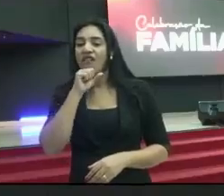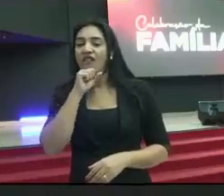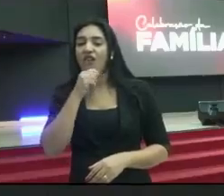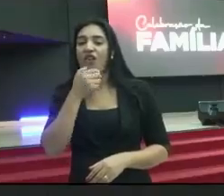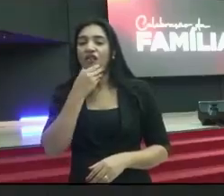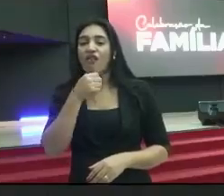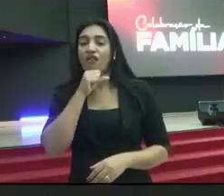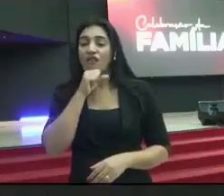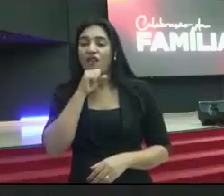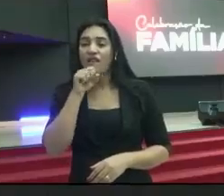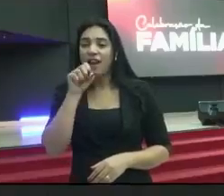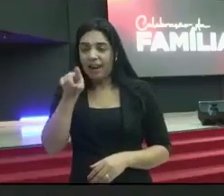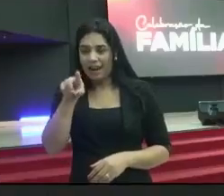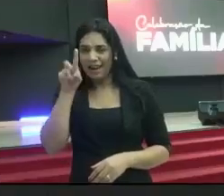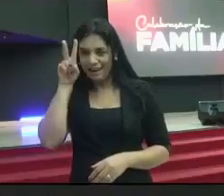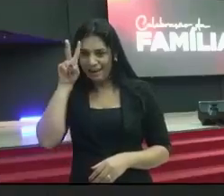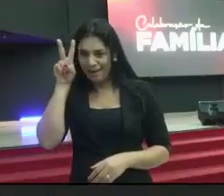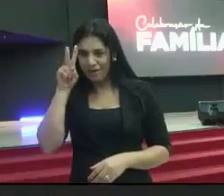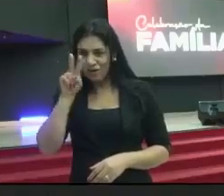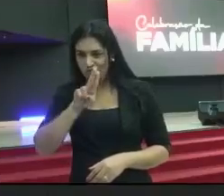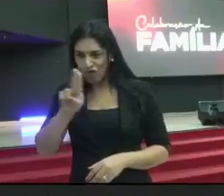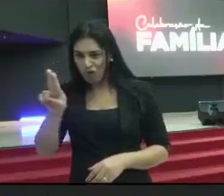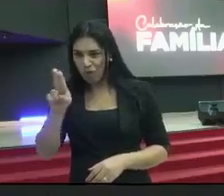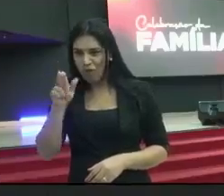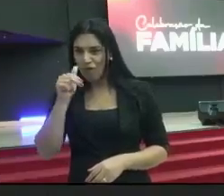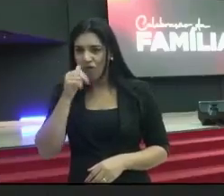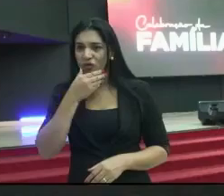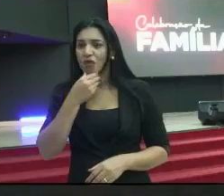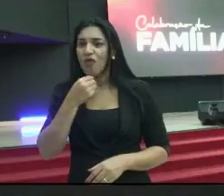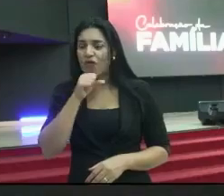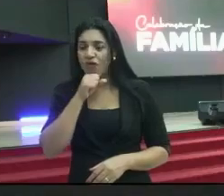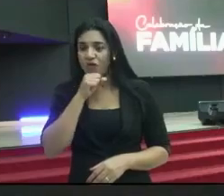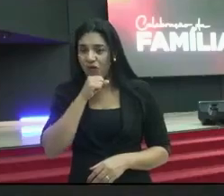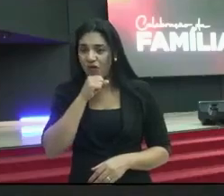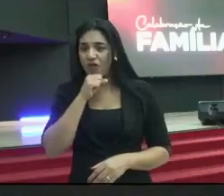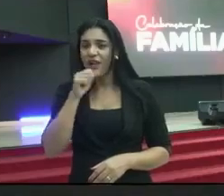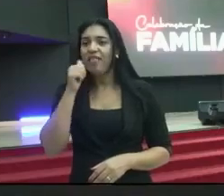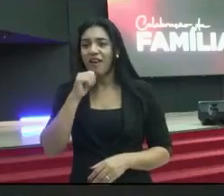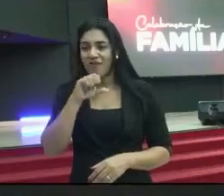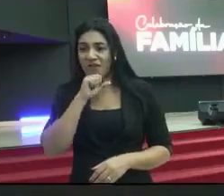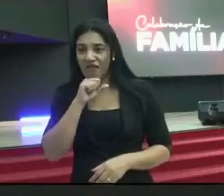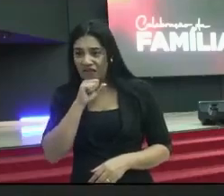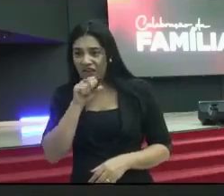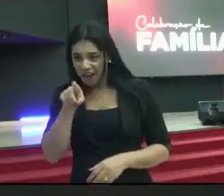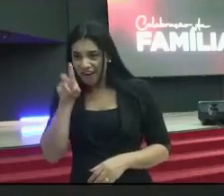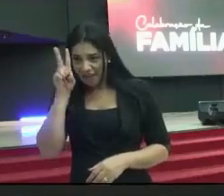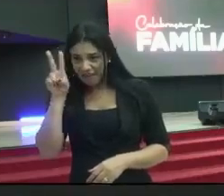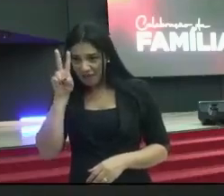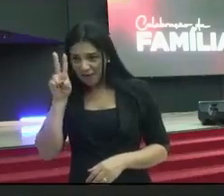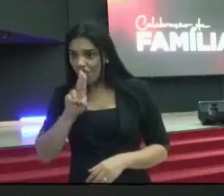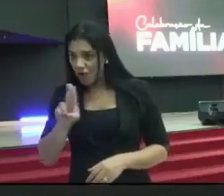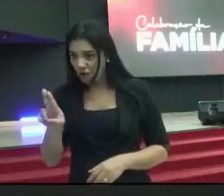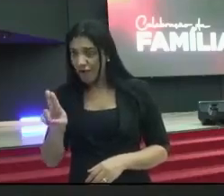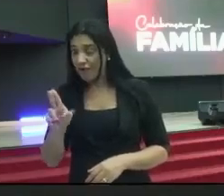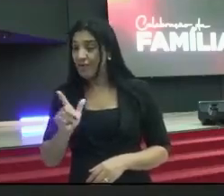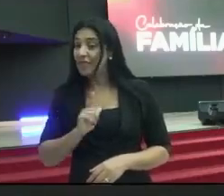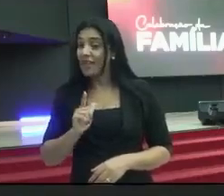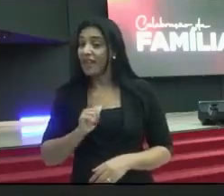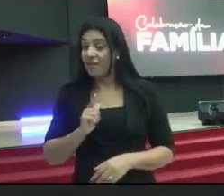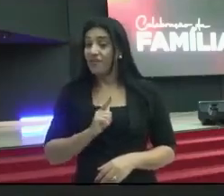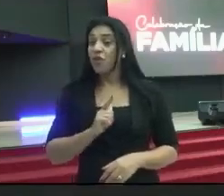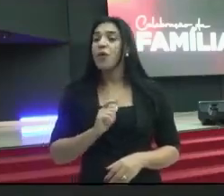Você se lembra do nome do teu avô? Da tua avó? Bom, se você teve avós,